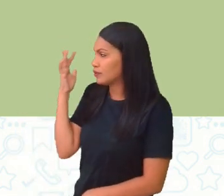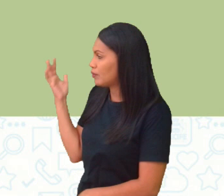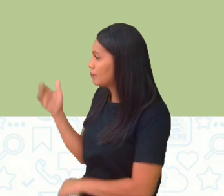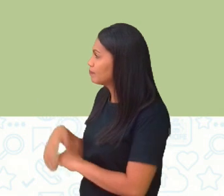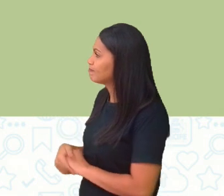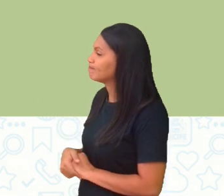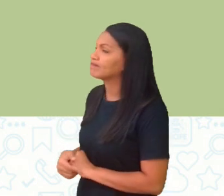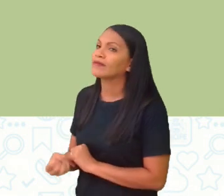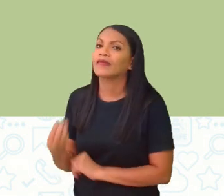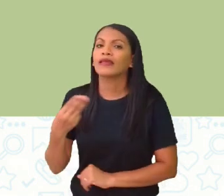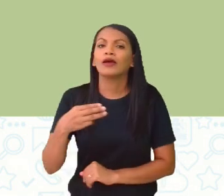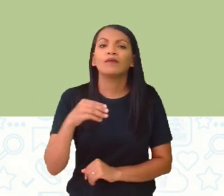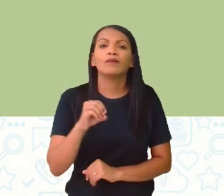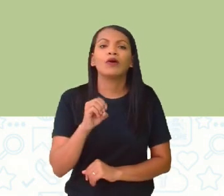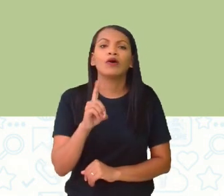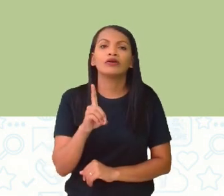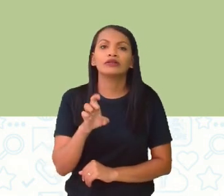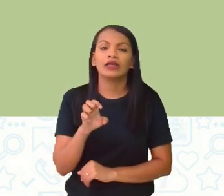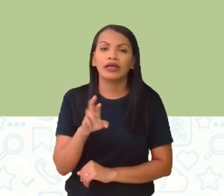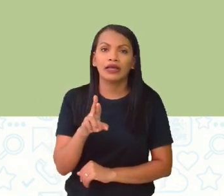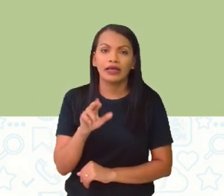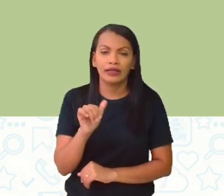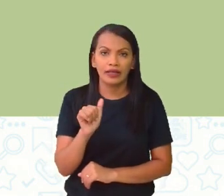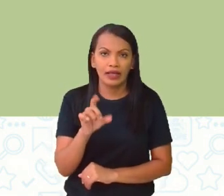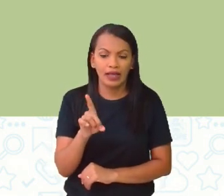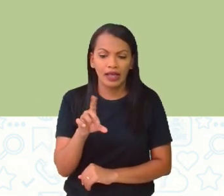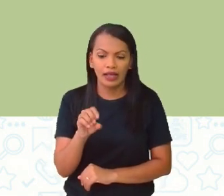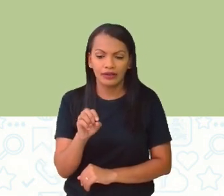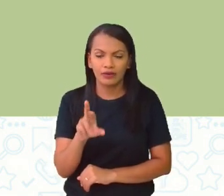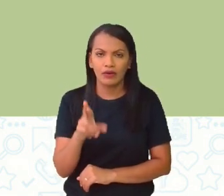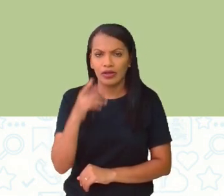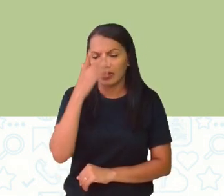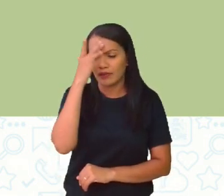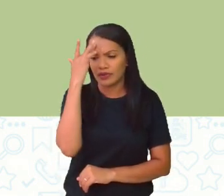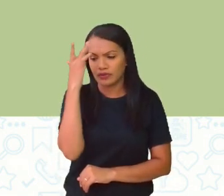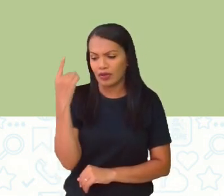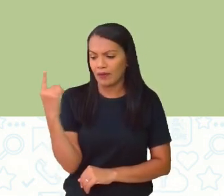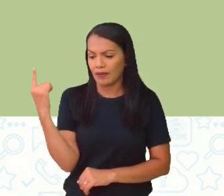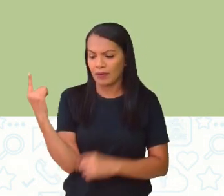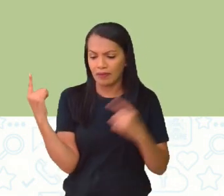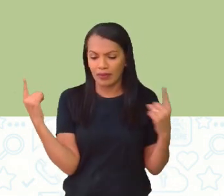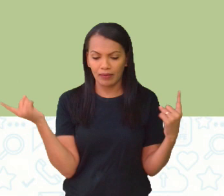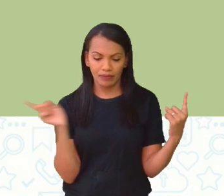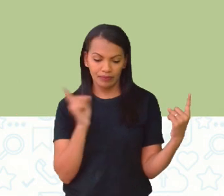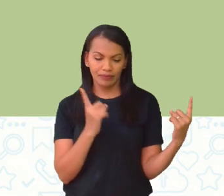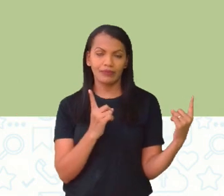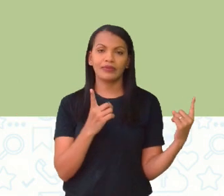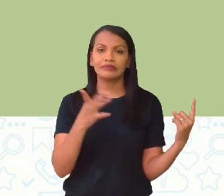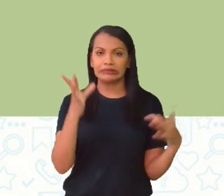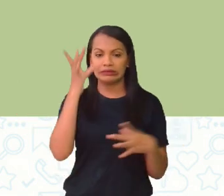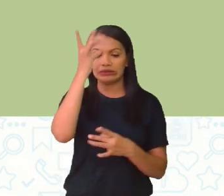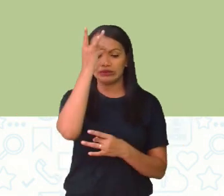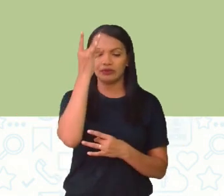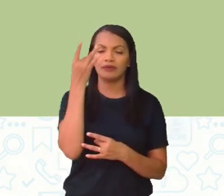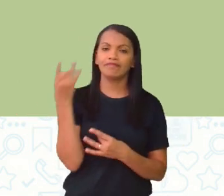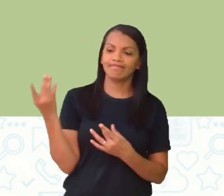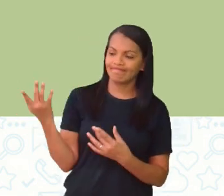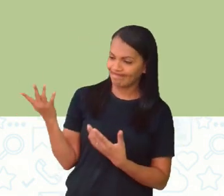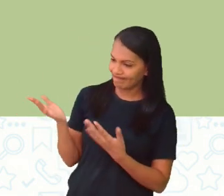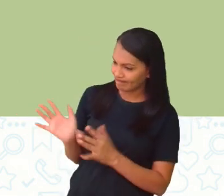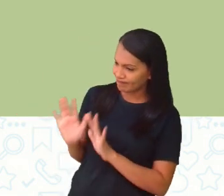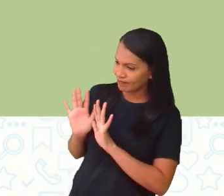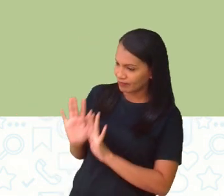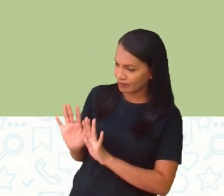que fica ali, não é? Falando, não é? Às vezes, intervindo neste debate para manter